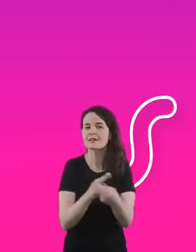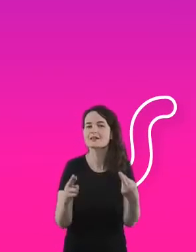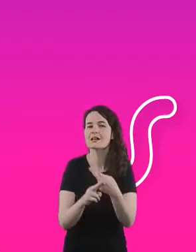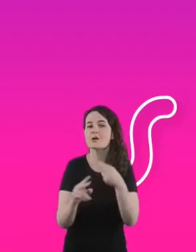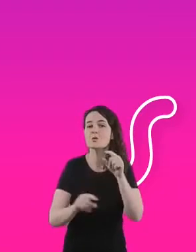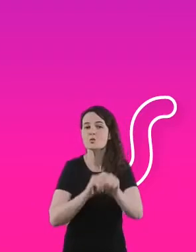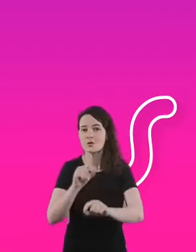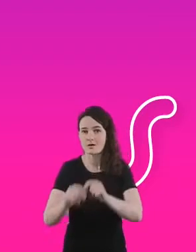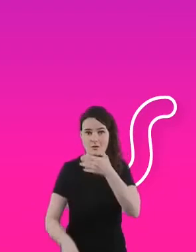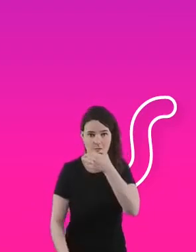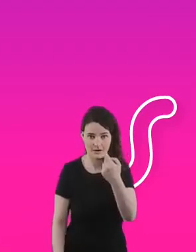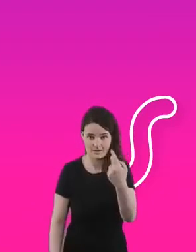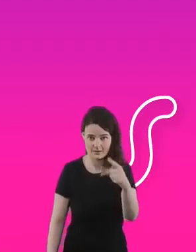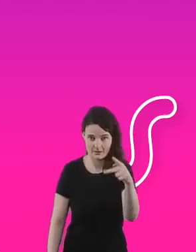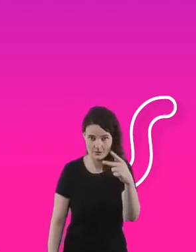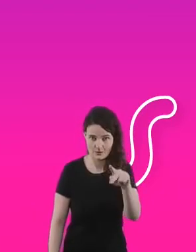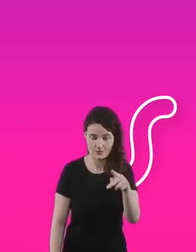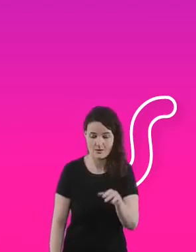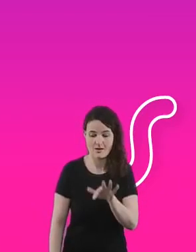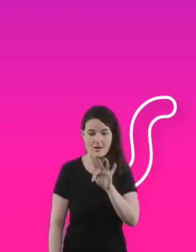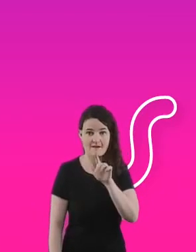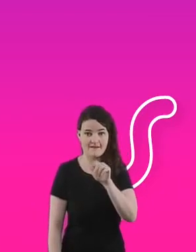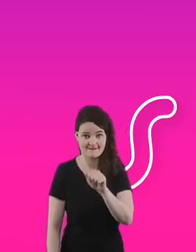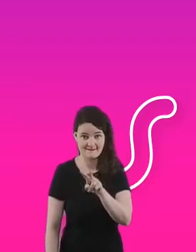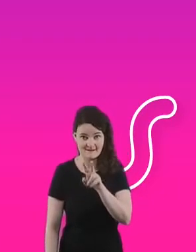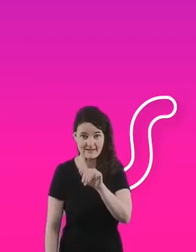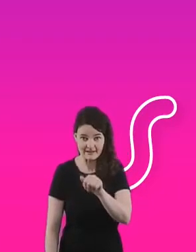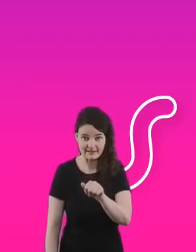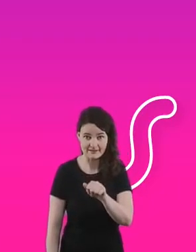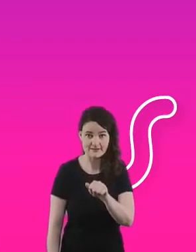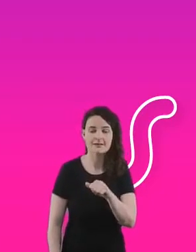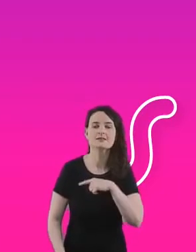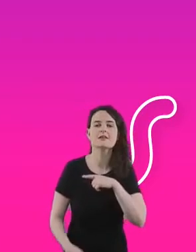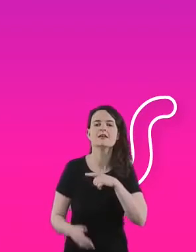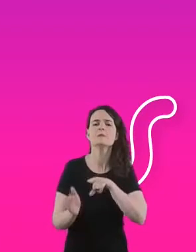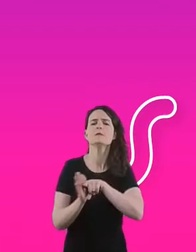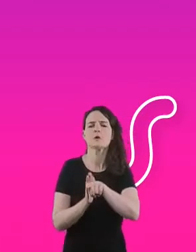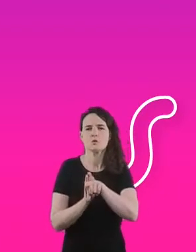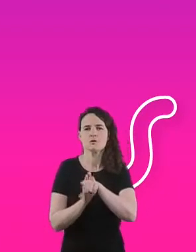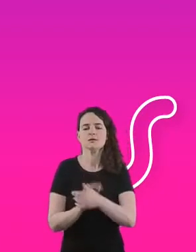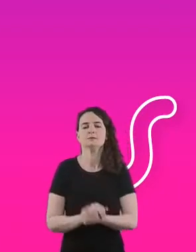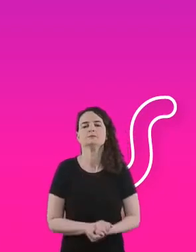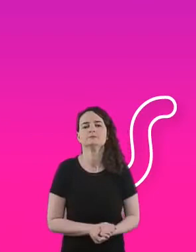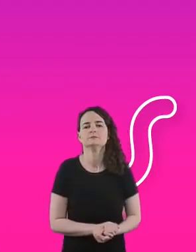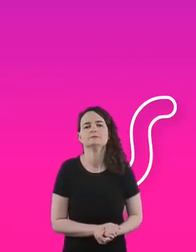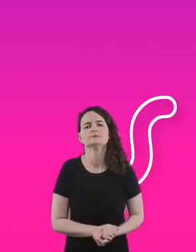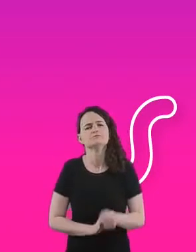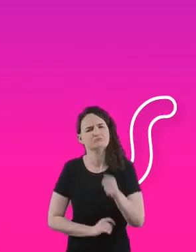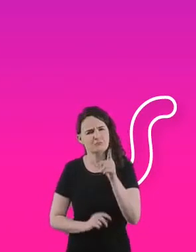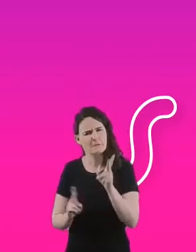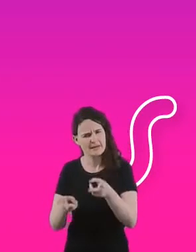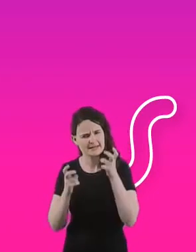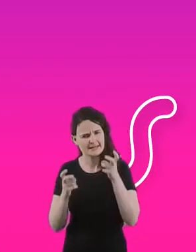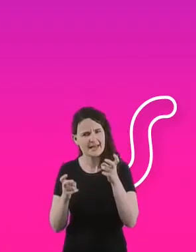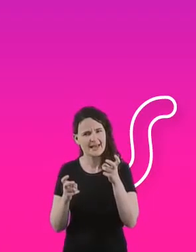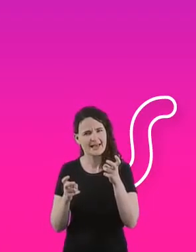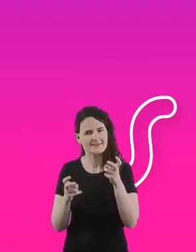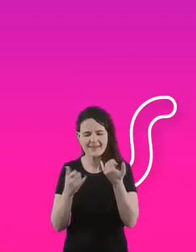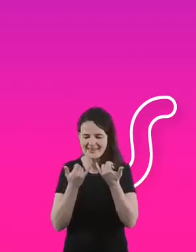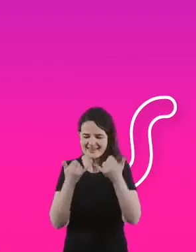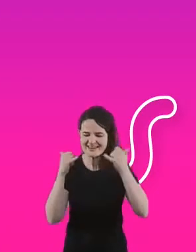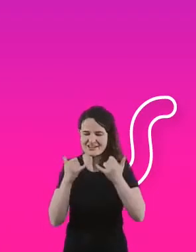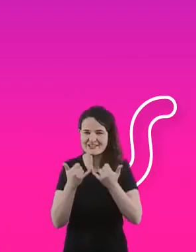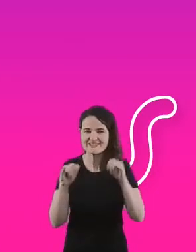a Clara, se não me engano, ela pergunta assim, você consegue ver o axé da Bahia, onde ainda